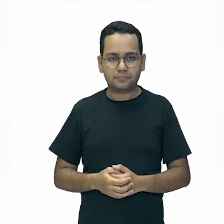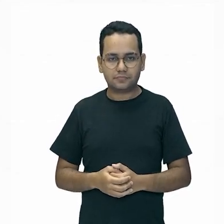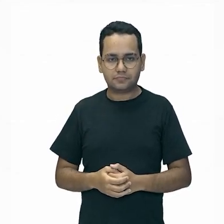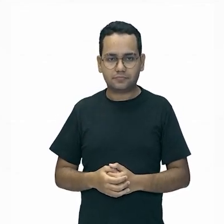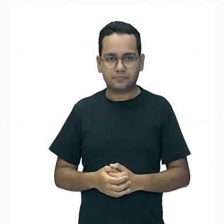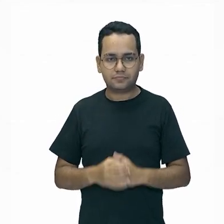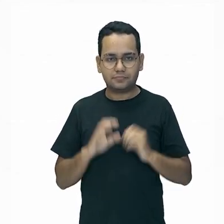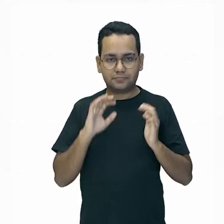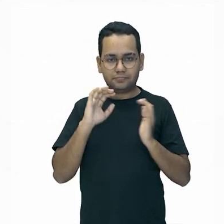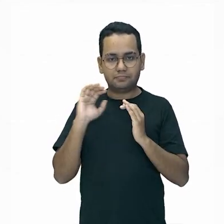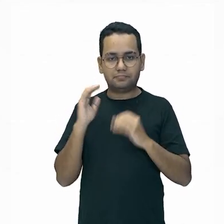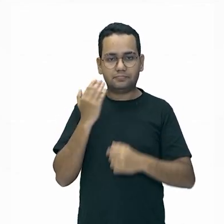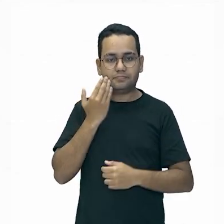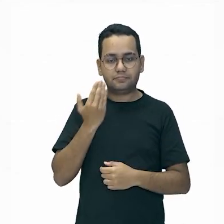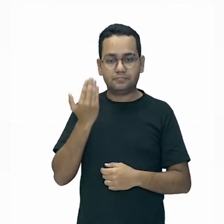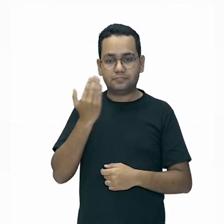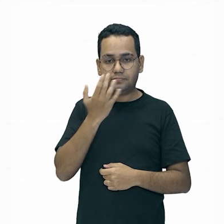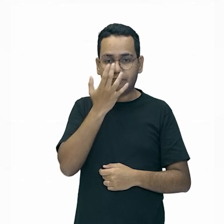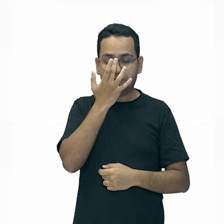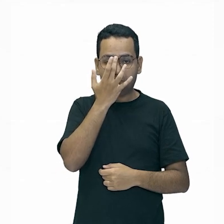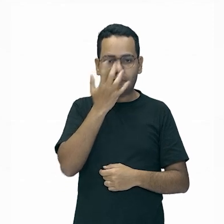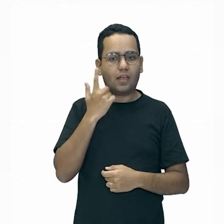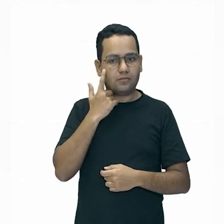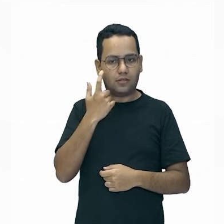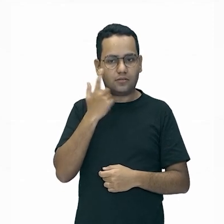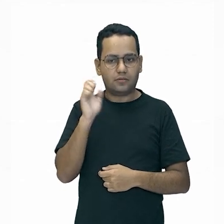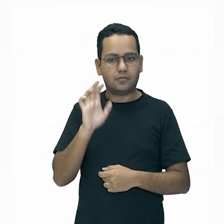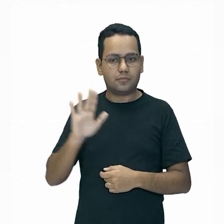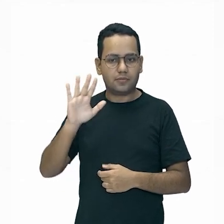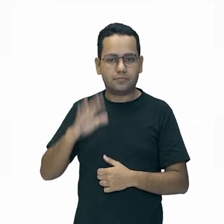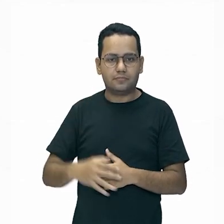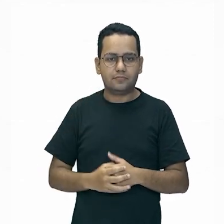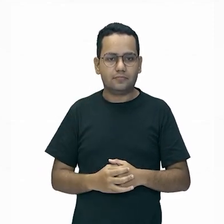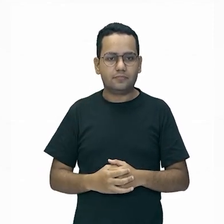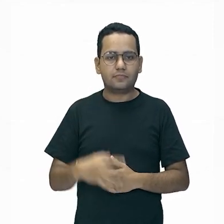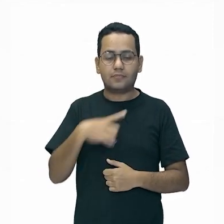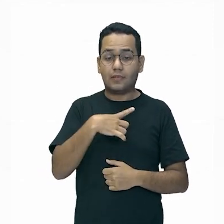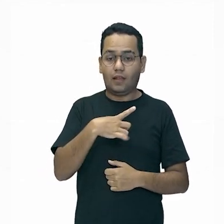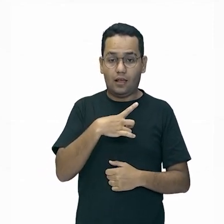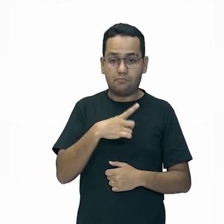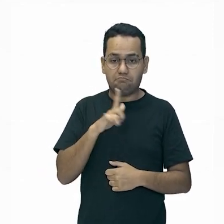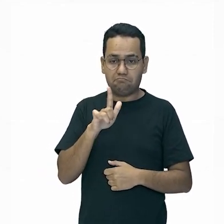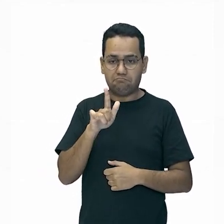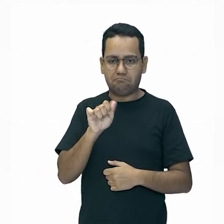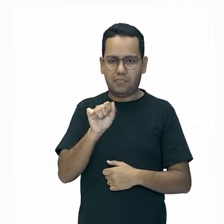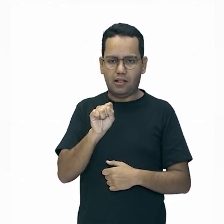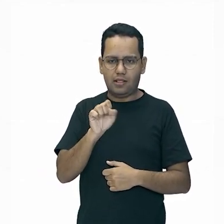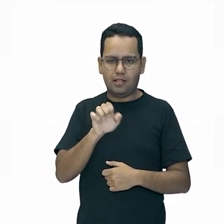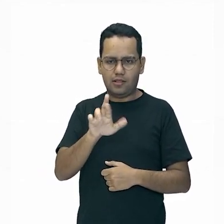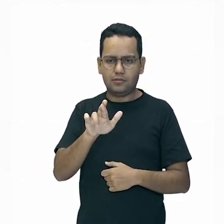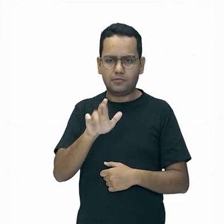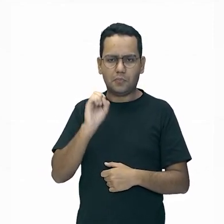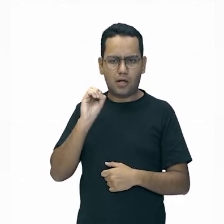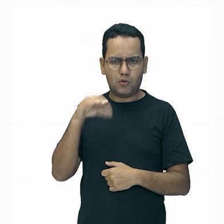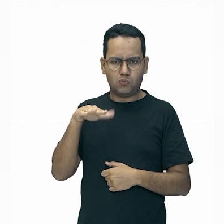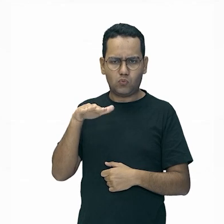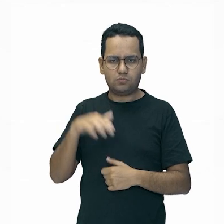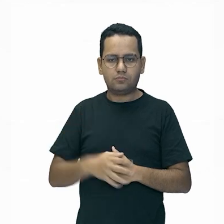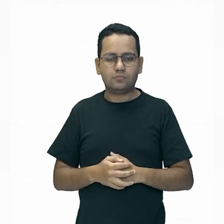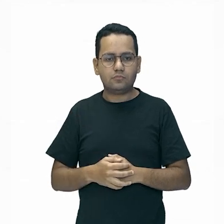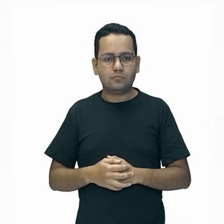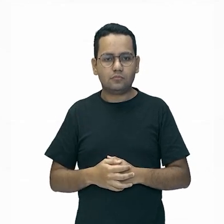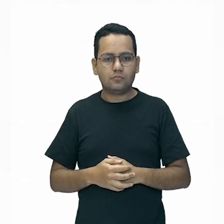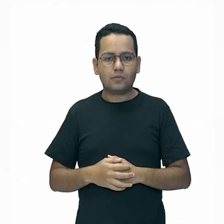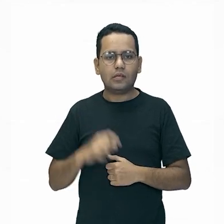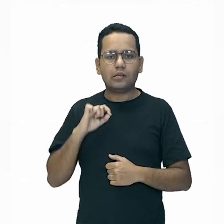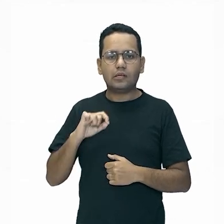ela é interessante, pessoal. Se tu tem ali um laser, luz, e na frente desse luz tu tem uma fenda